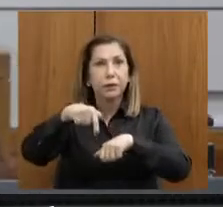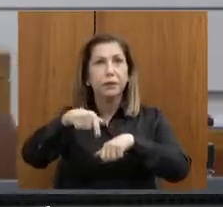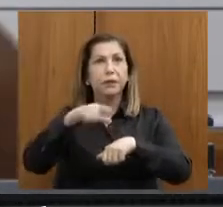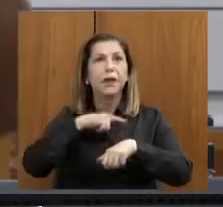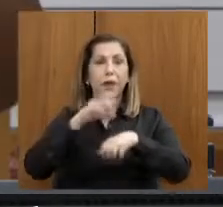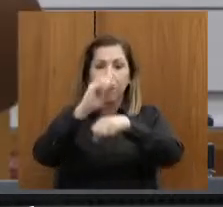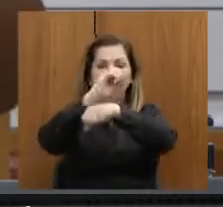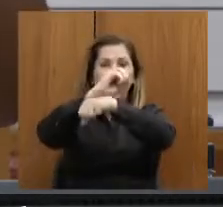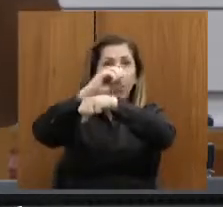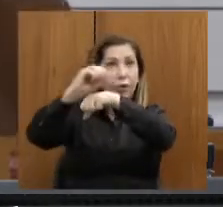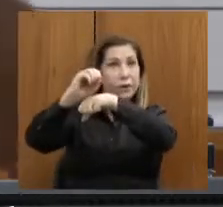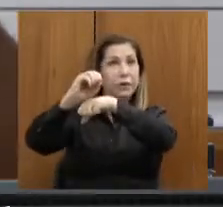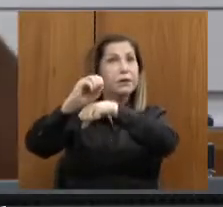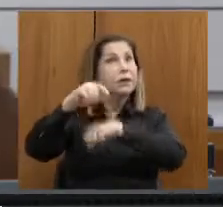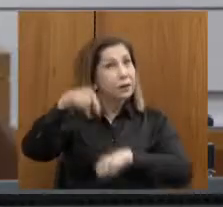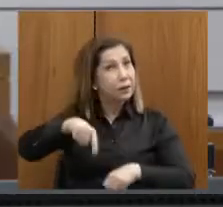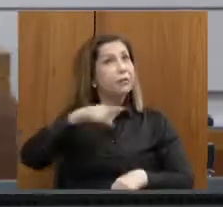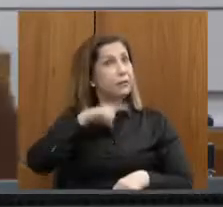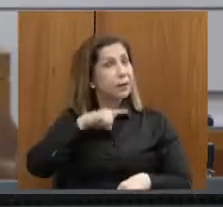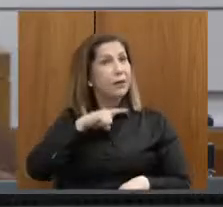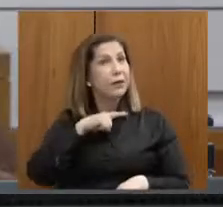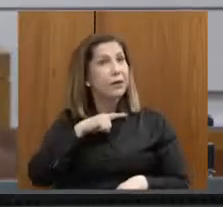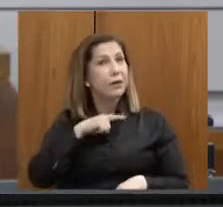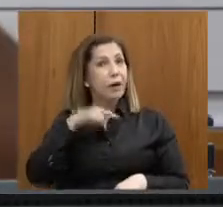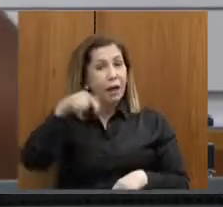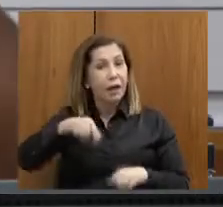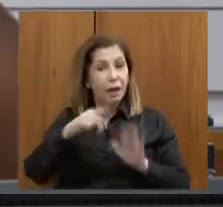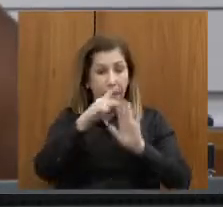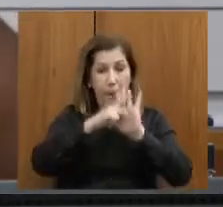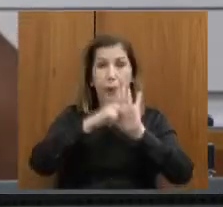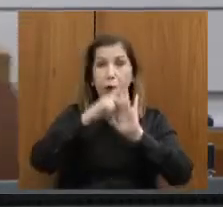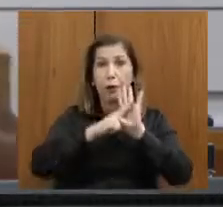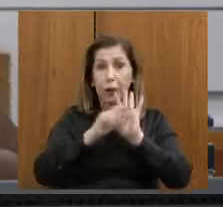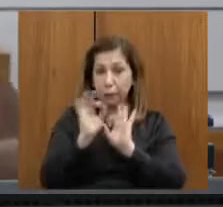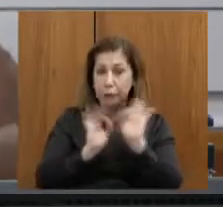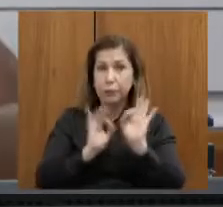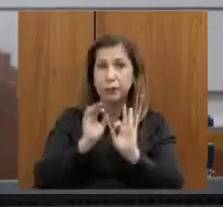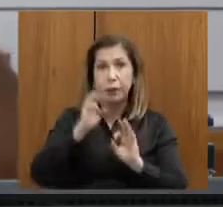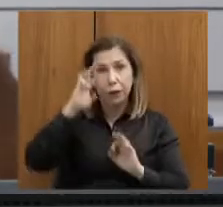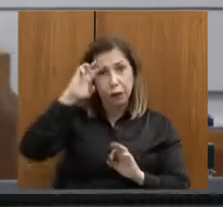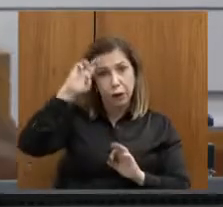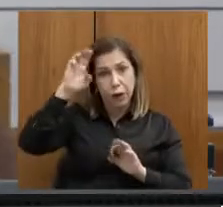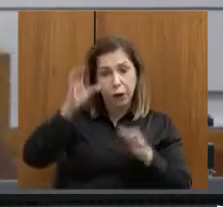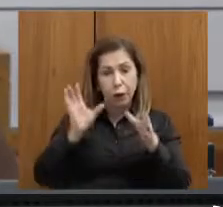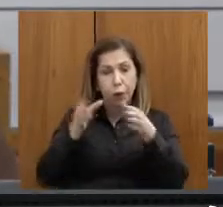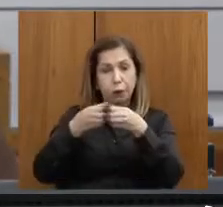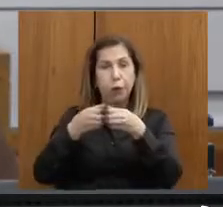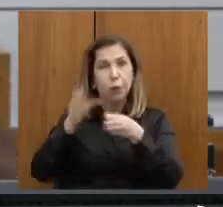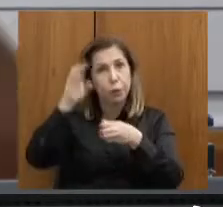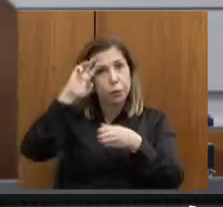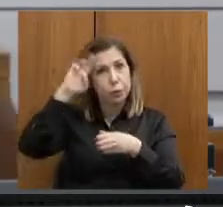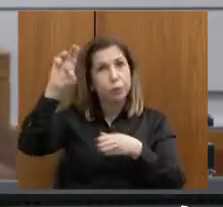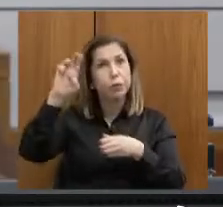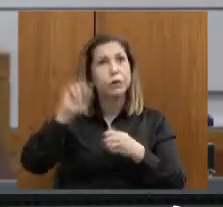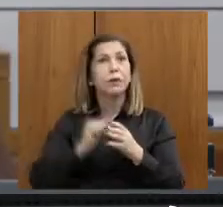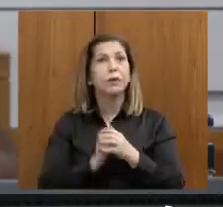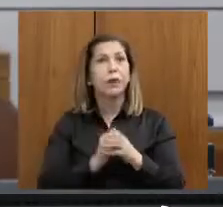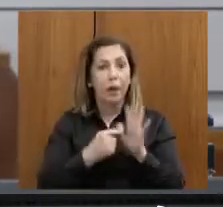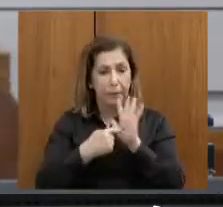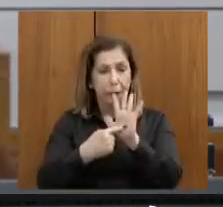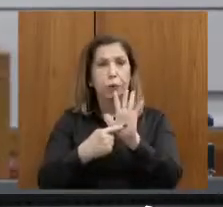fez essas oficinas eles nap fizeram o projeto a minha diretoria a nossa diretoria